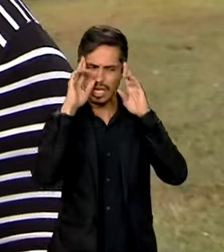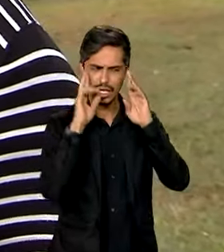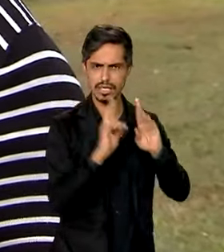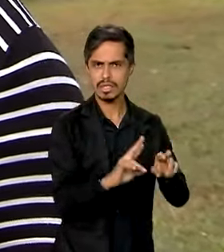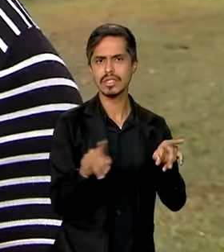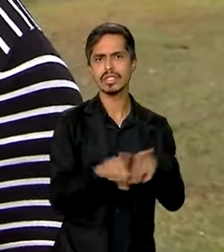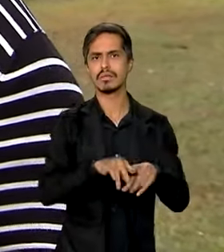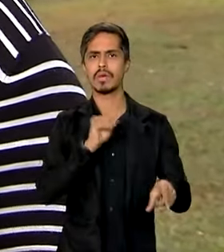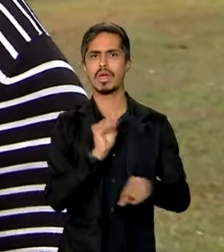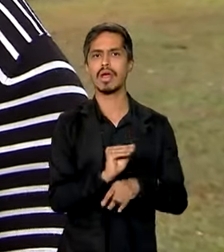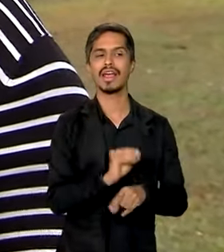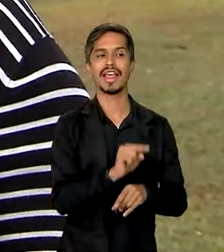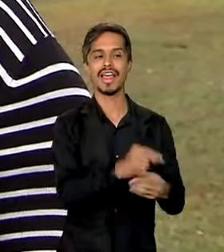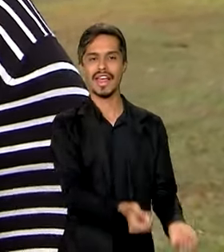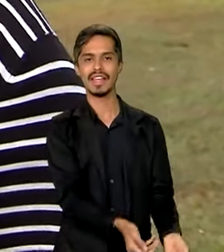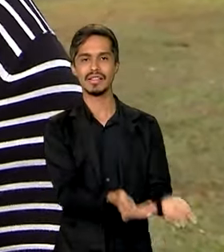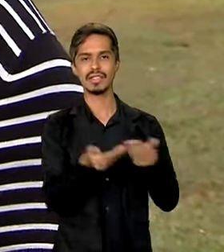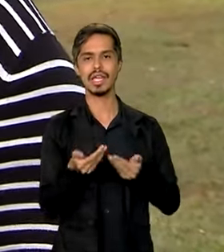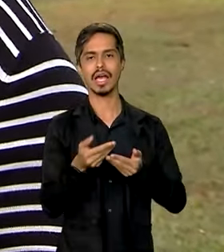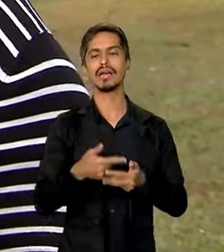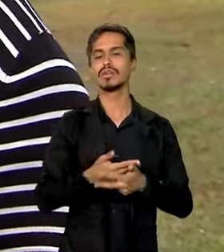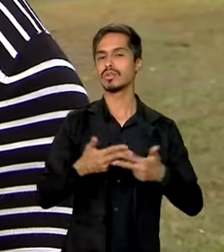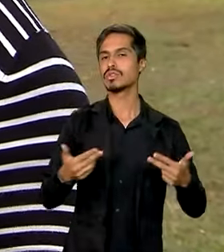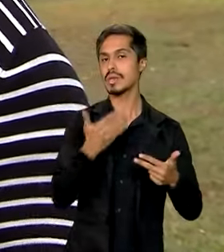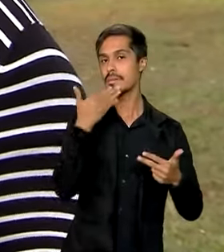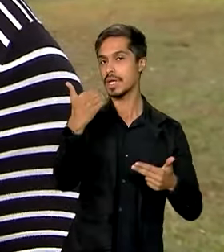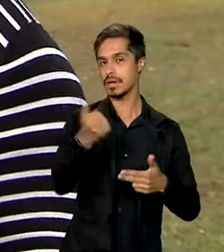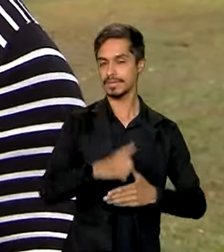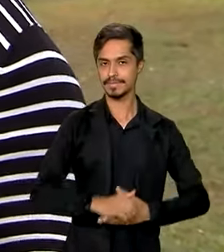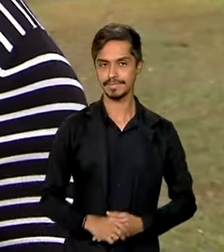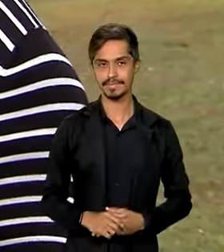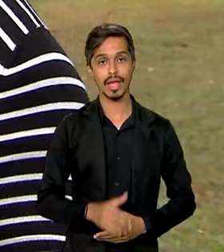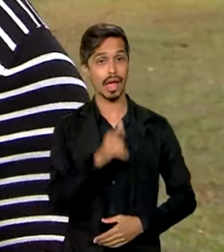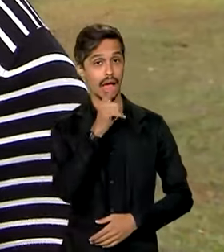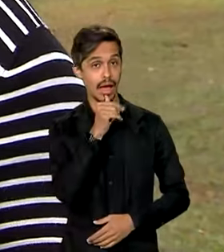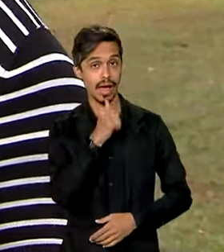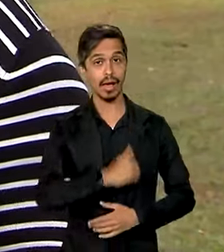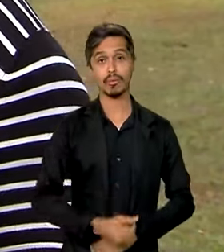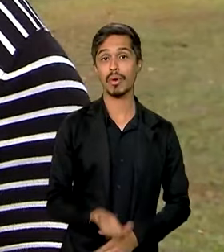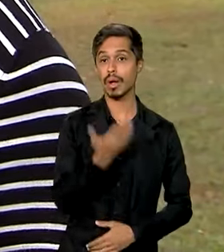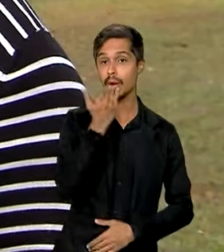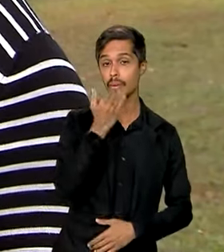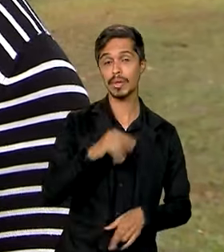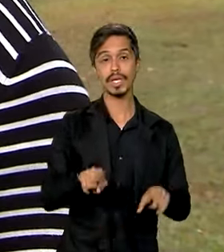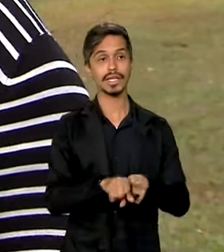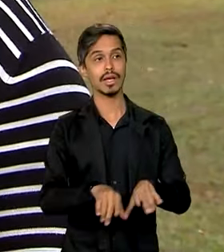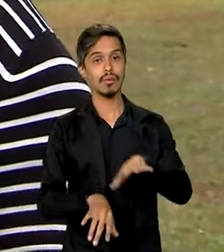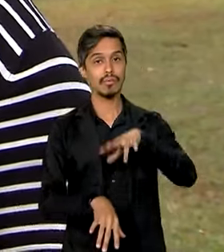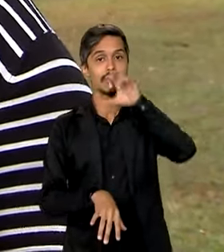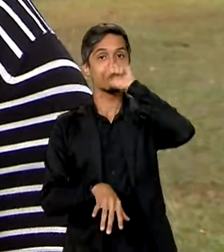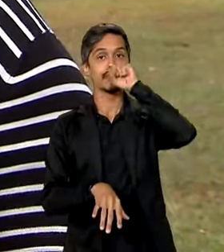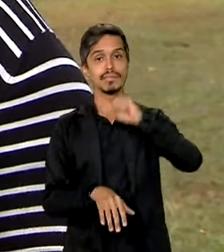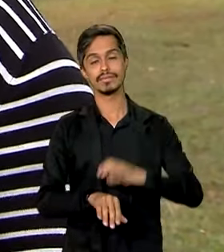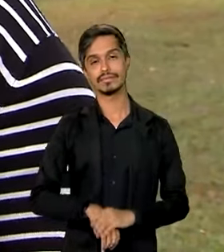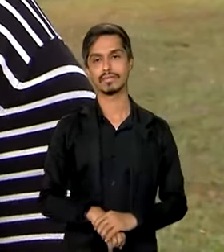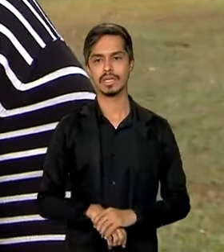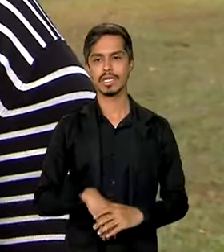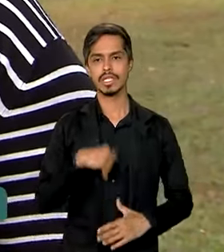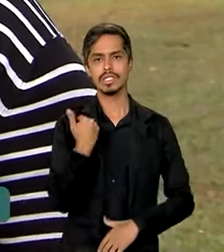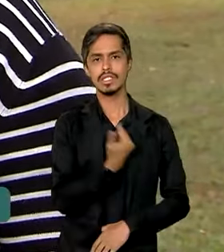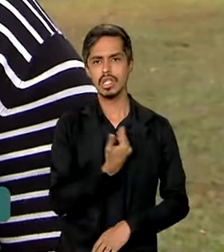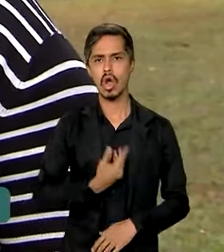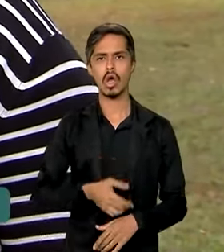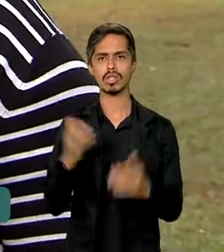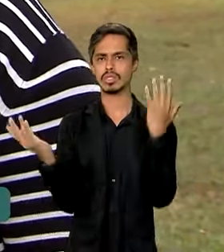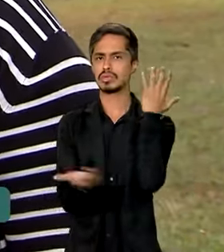com cuidado, ela retorna para a gente dando o melhor que ela tem. Água, alimentos e o ar, né? Quando a gente não desmata, quando a